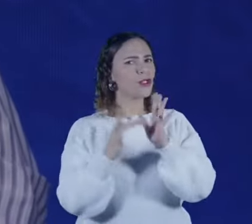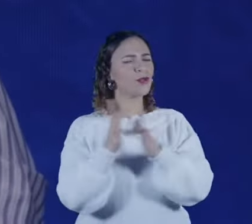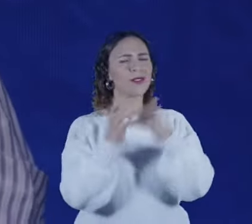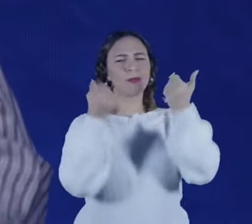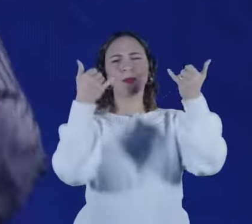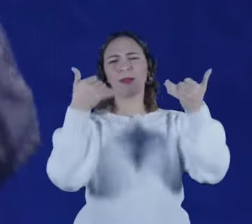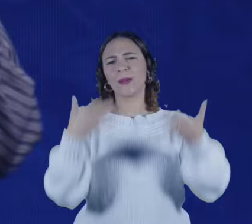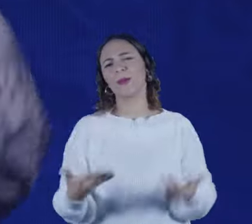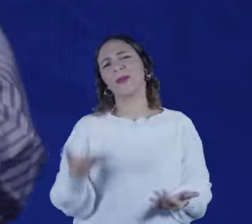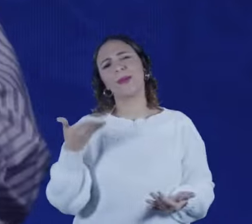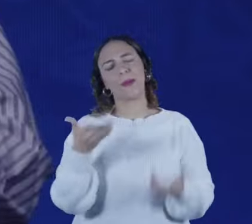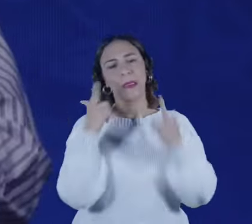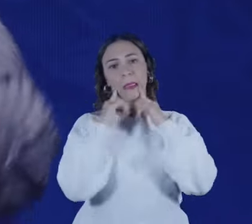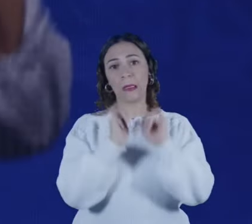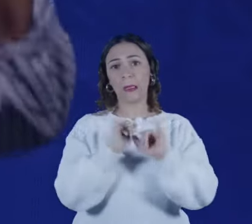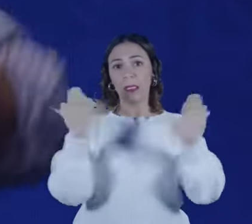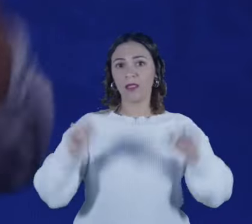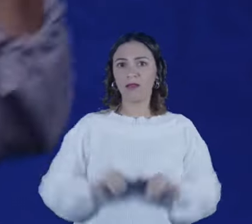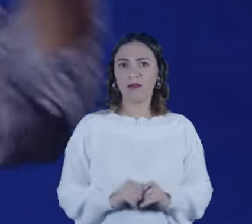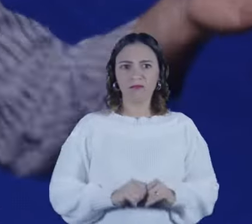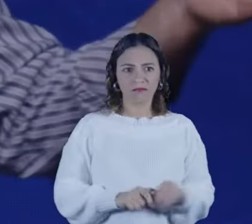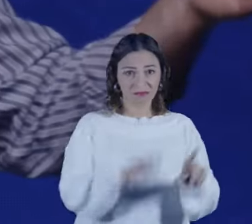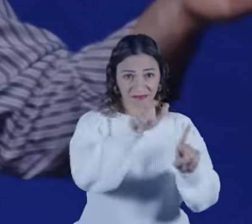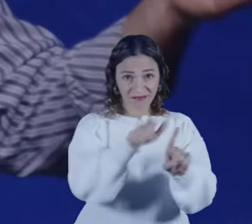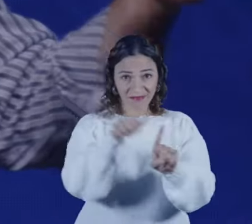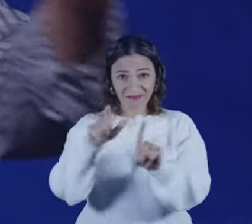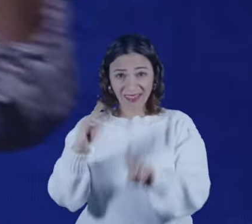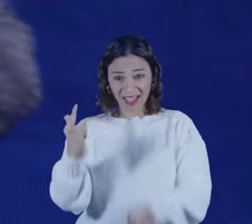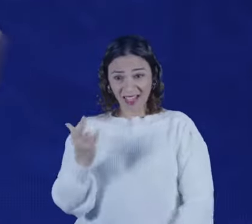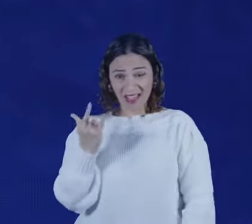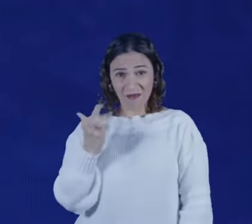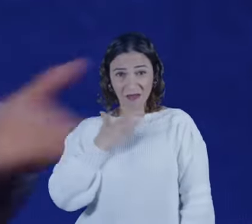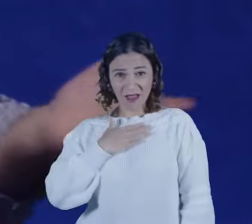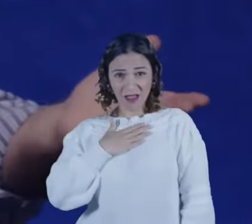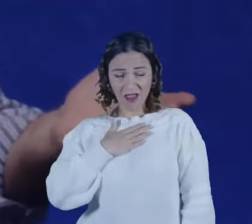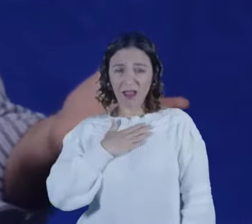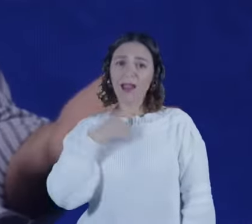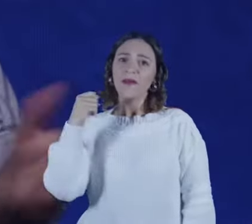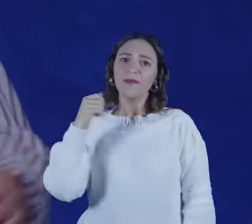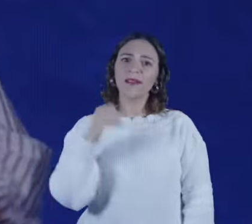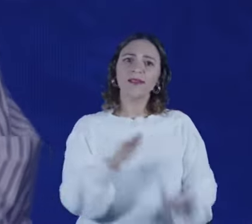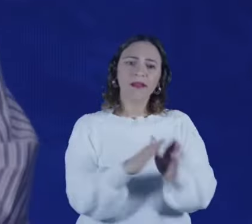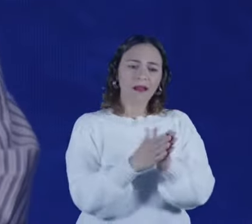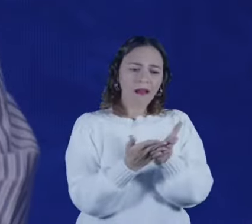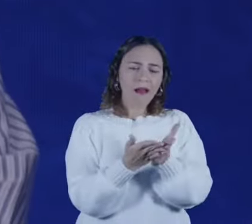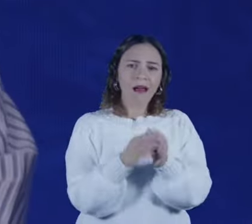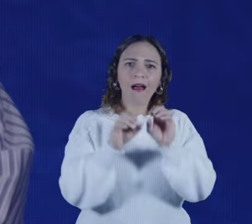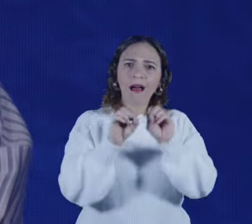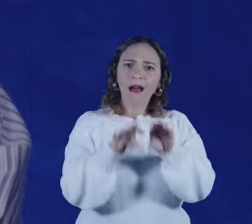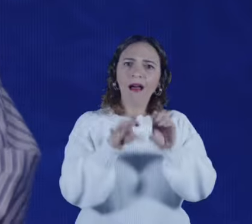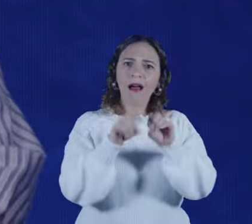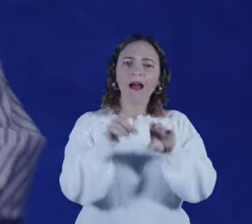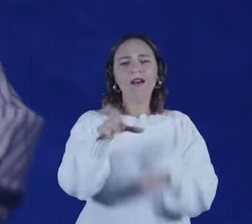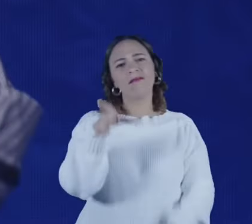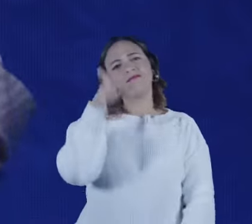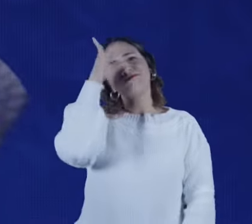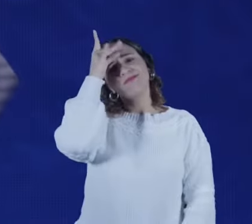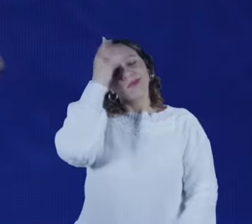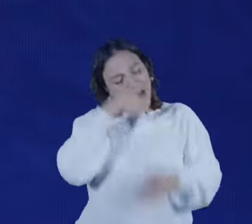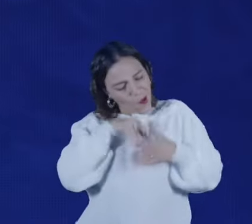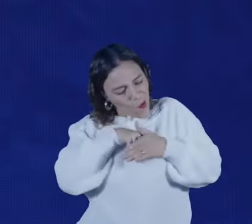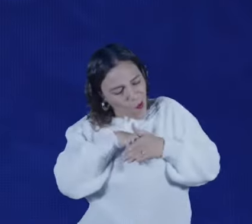claramente isso. Quem me ama, guarda os meus mandamentos. Por que que eu estou falando isso,